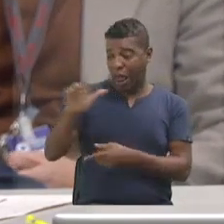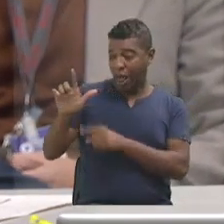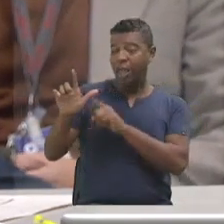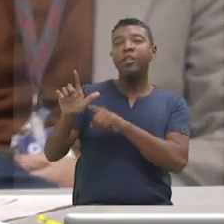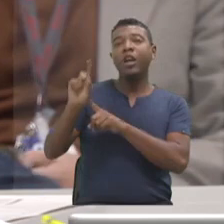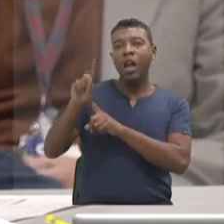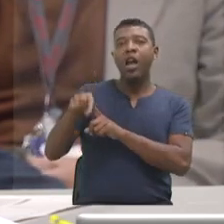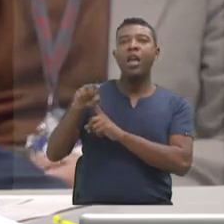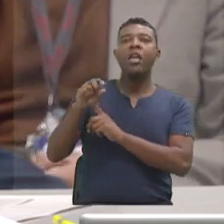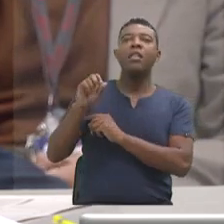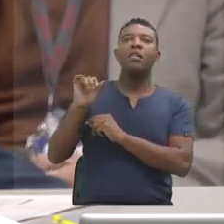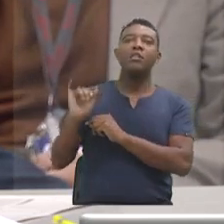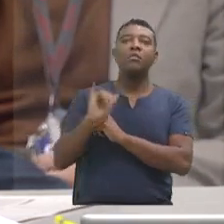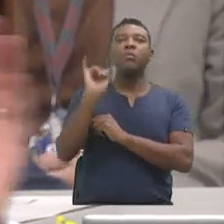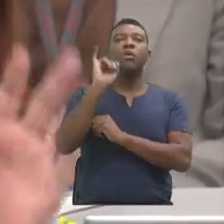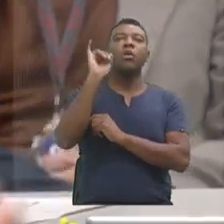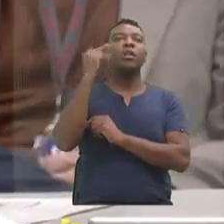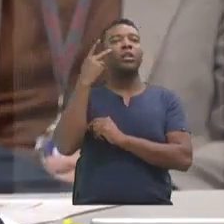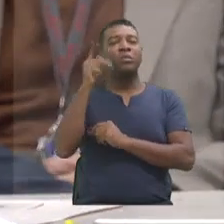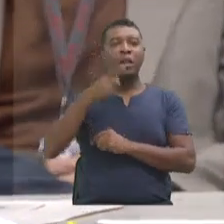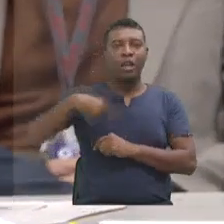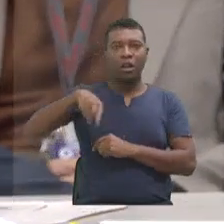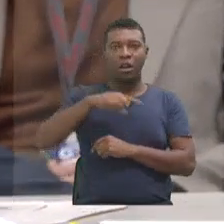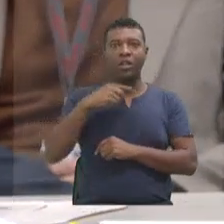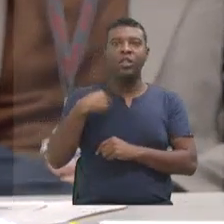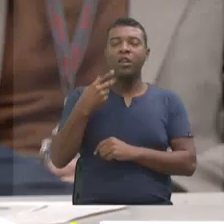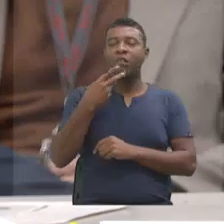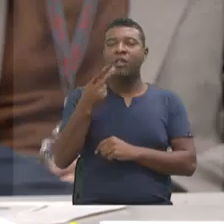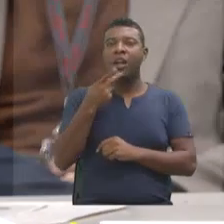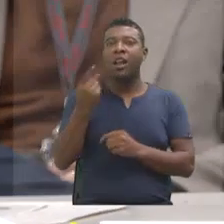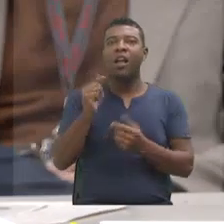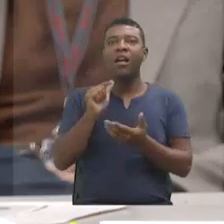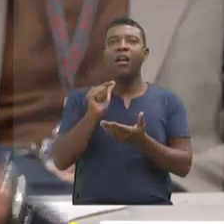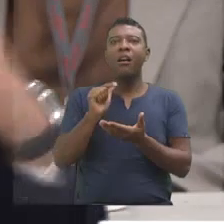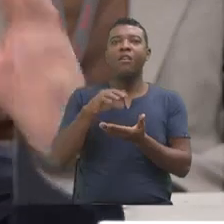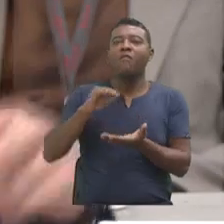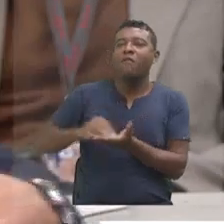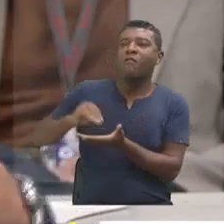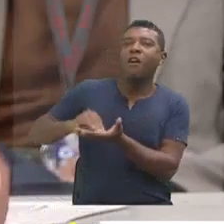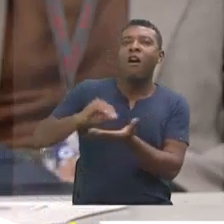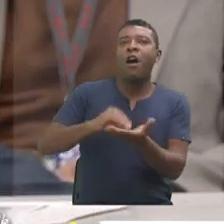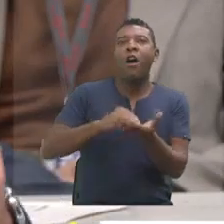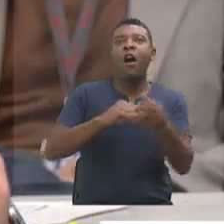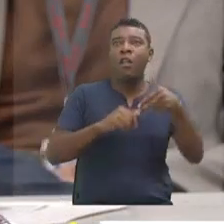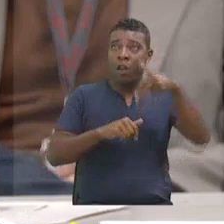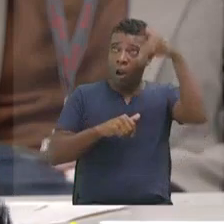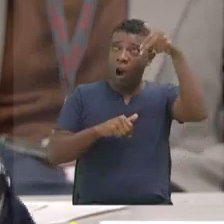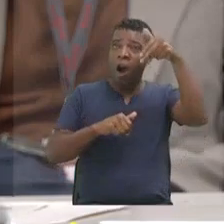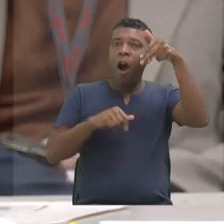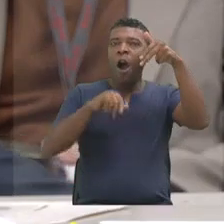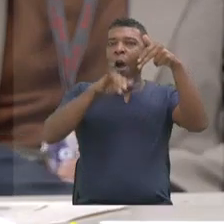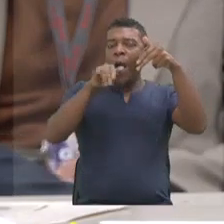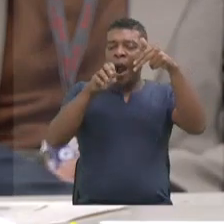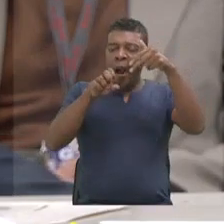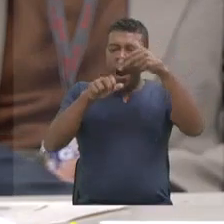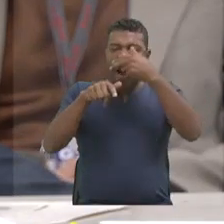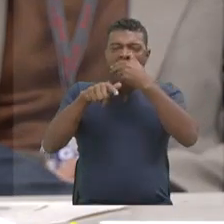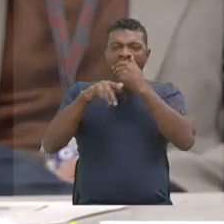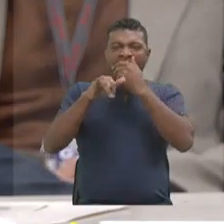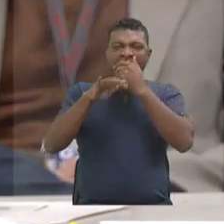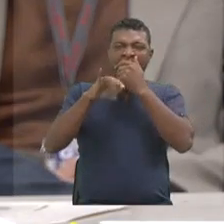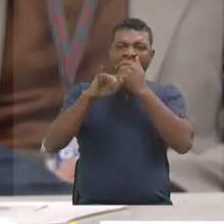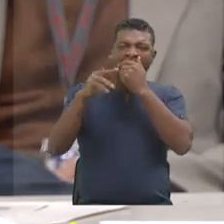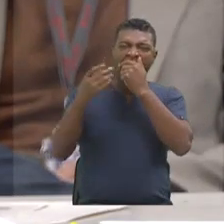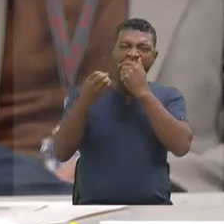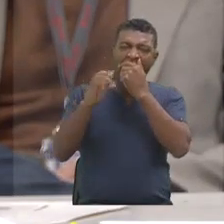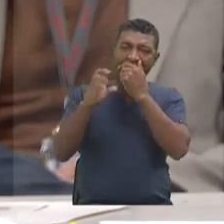para a gente a gente fica falando em vazios assistenciais de regiões a norte sabe que ali merece